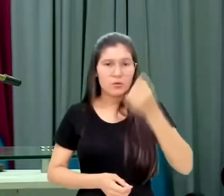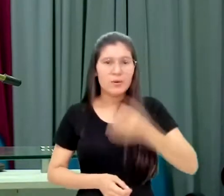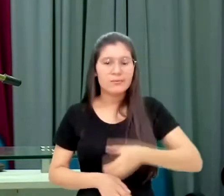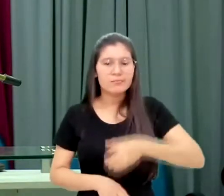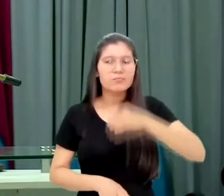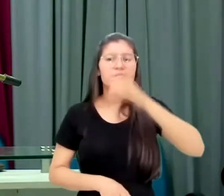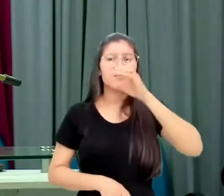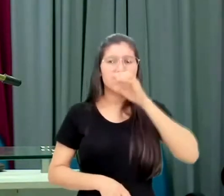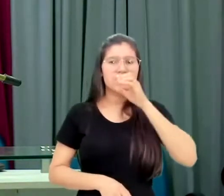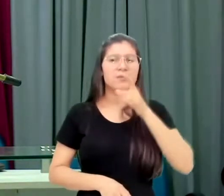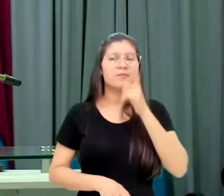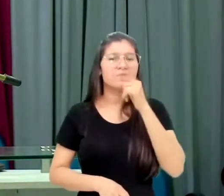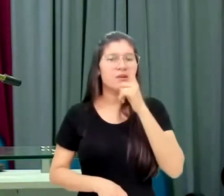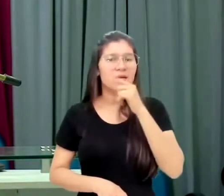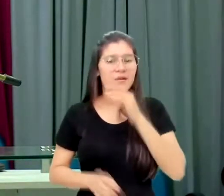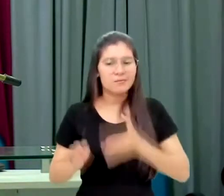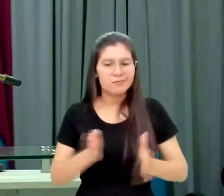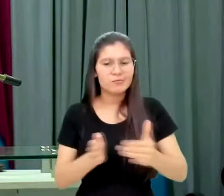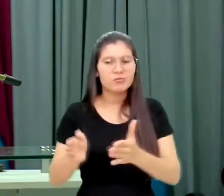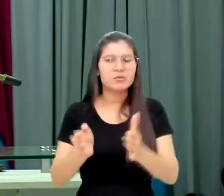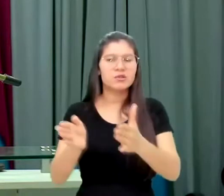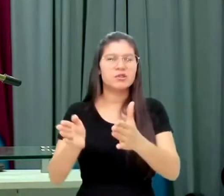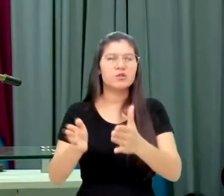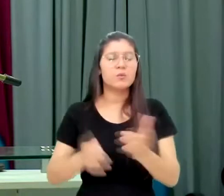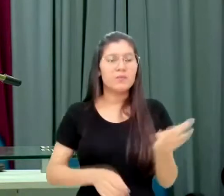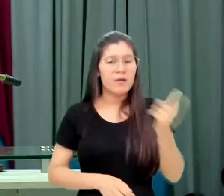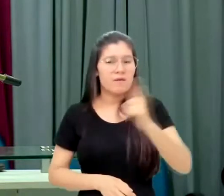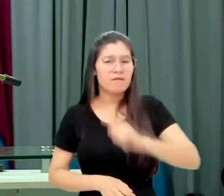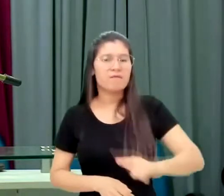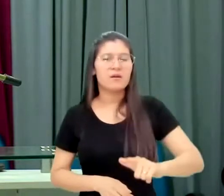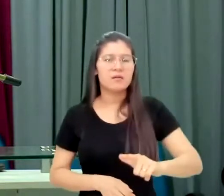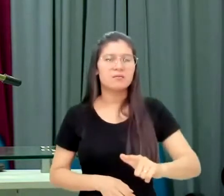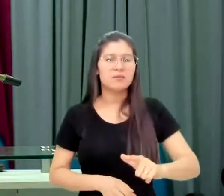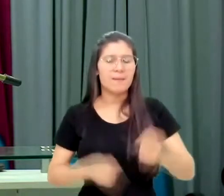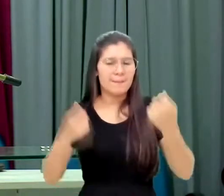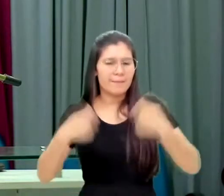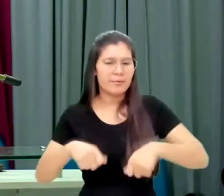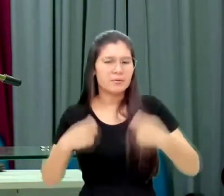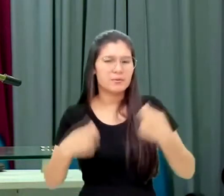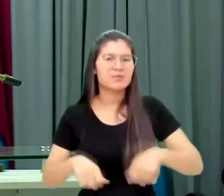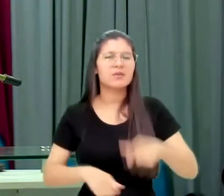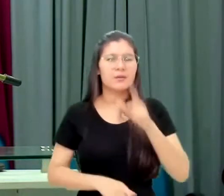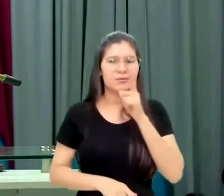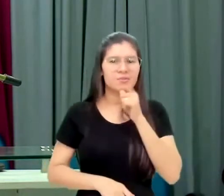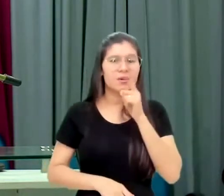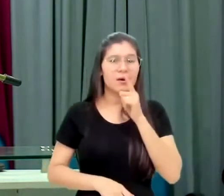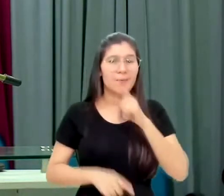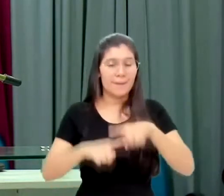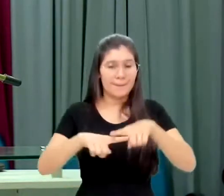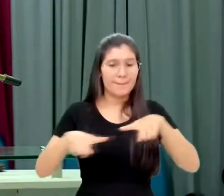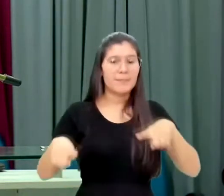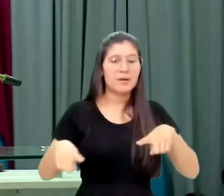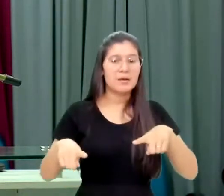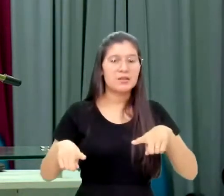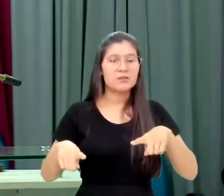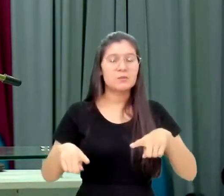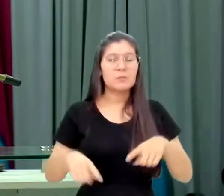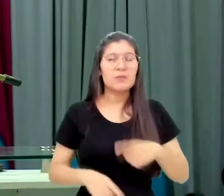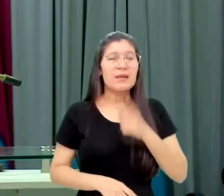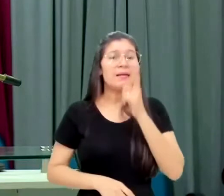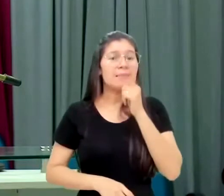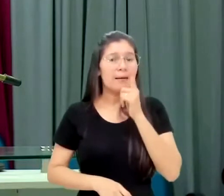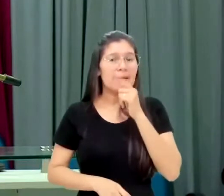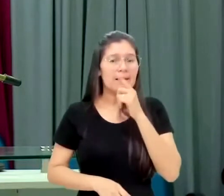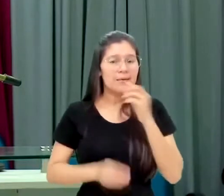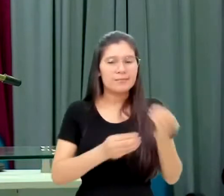que beber da água que eu lhe der nunca mais terá sede. Aleluia. Porque a água que eu lhe der